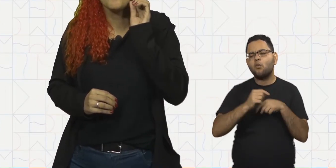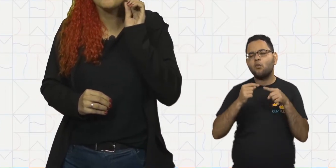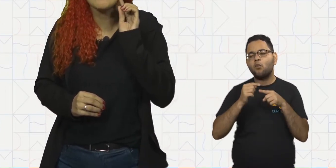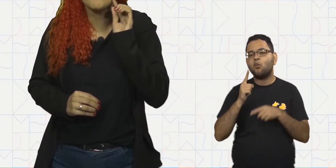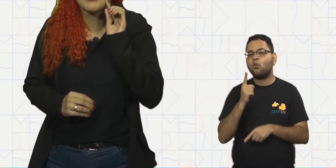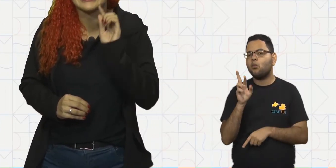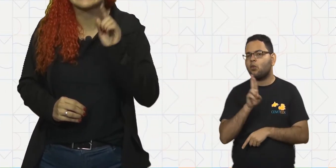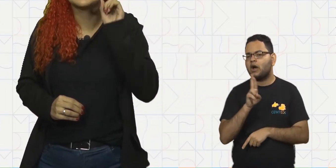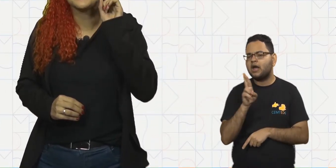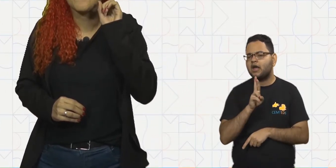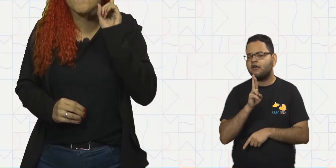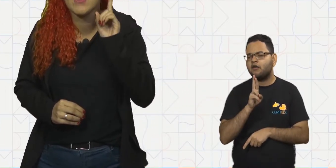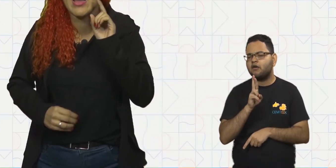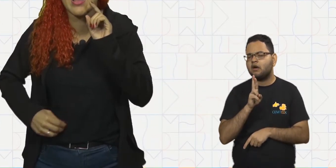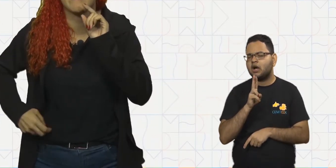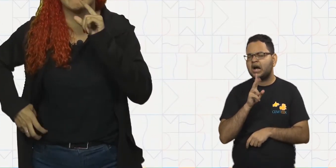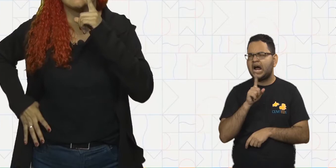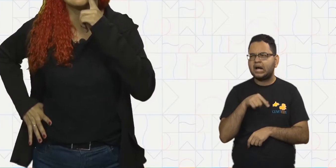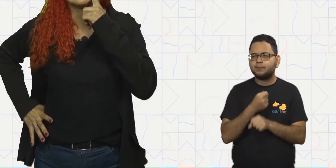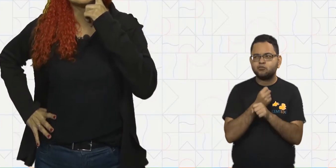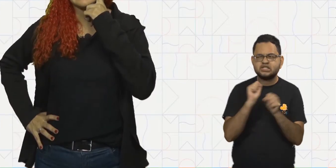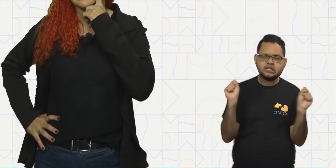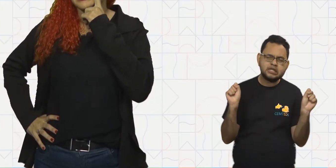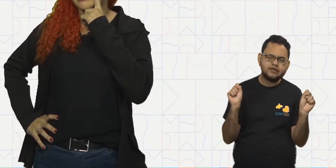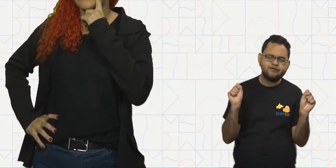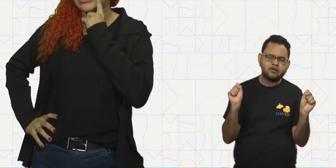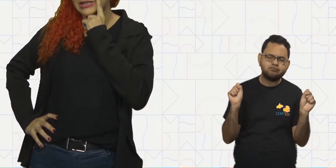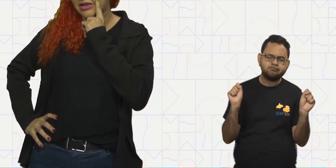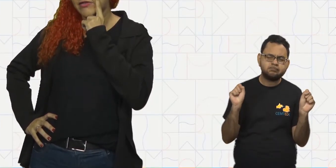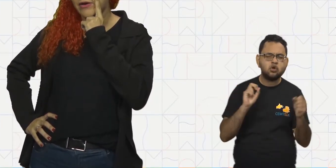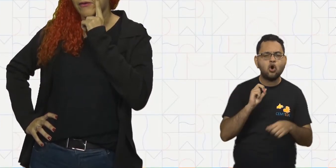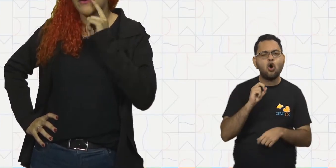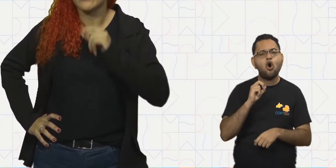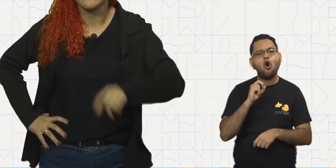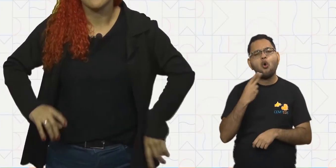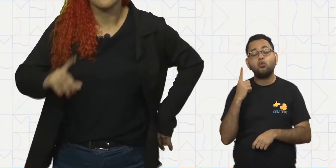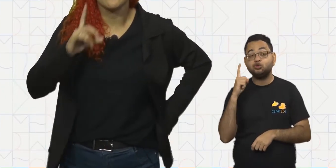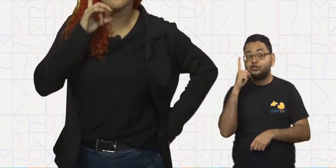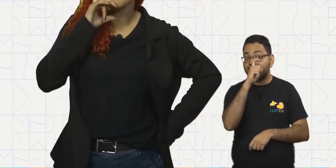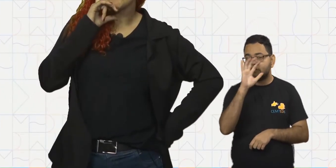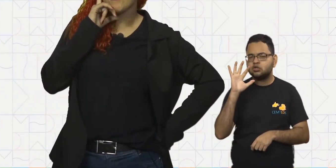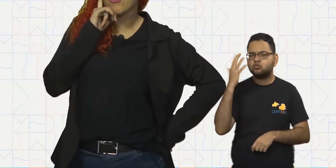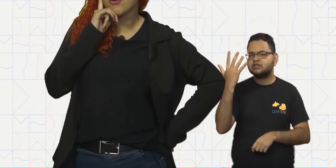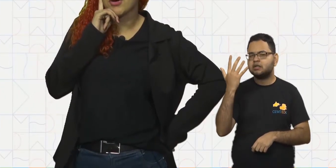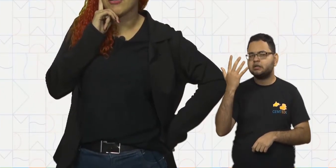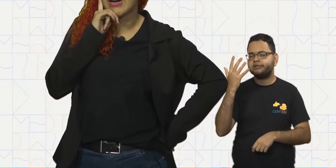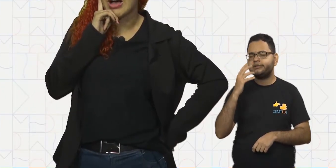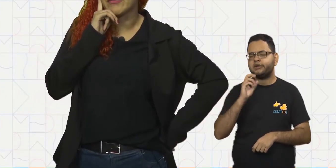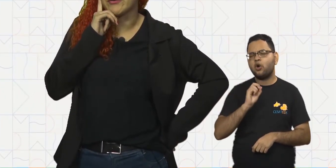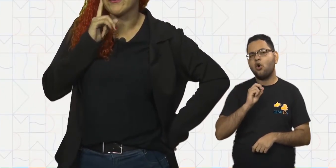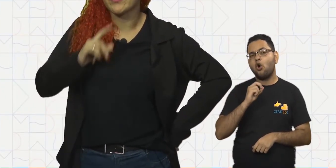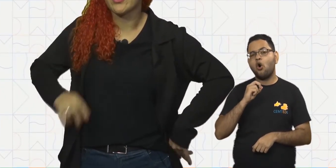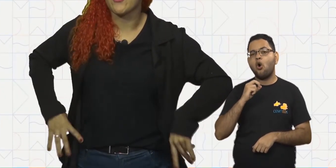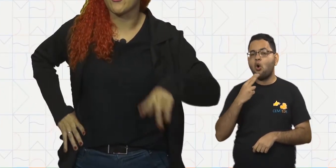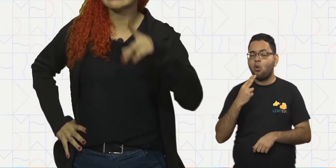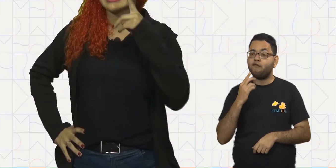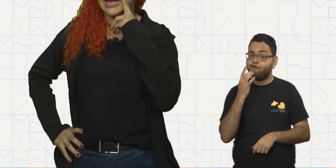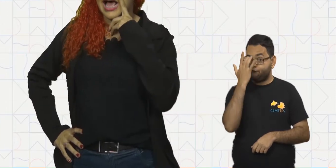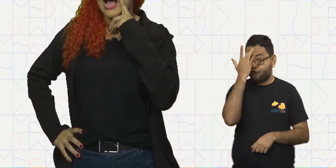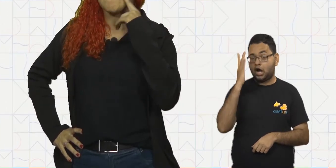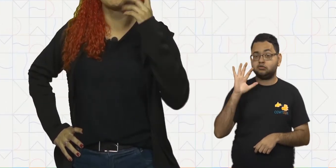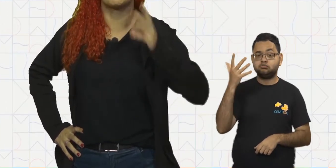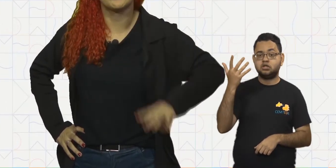pegar uma moeda de um real seria impossível ou pouco provável